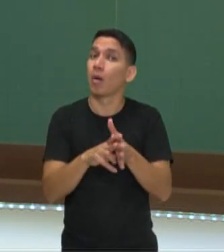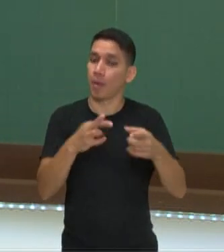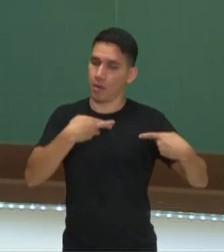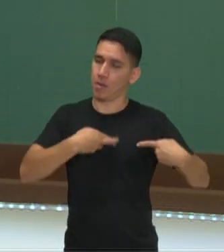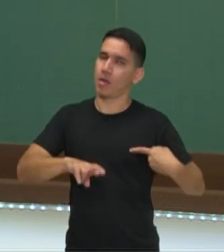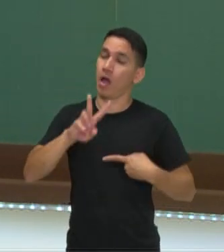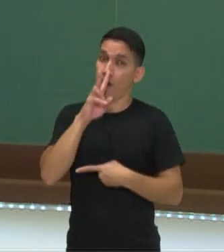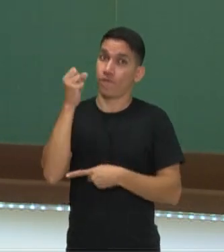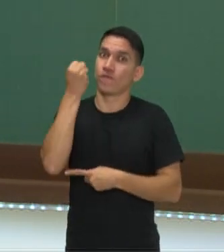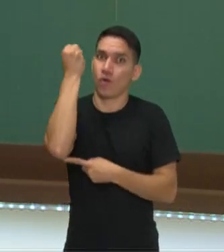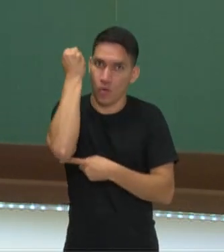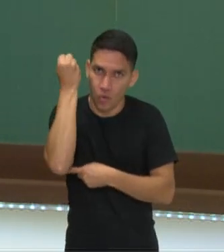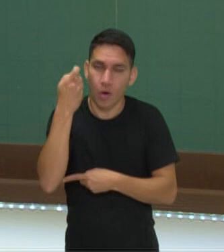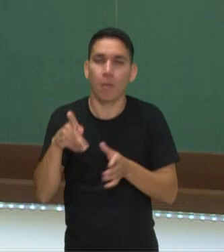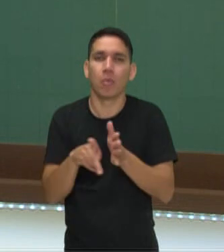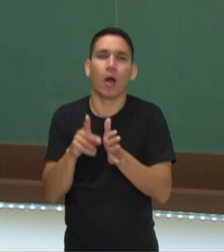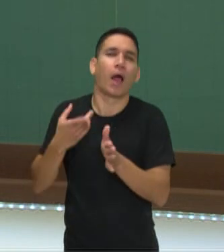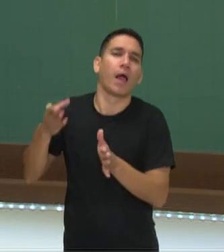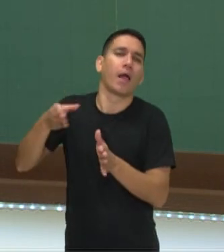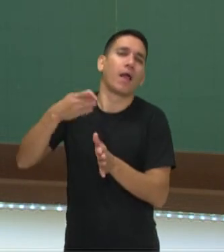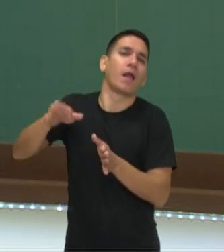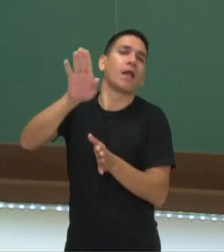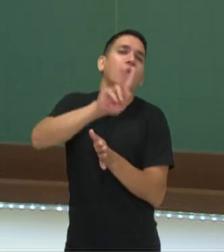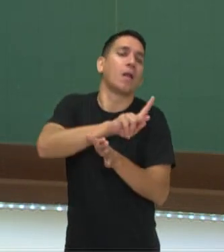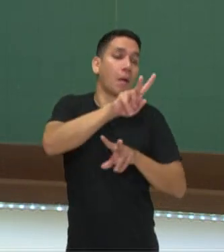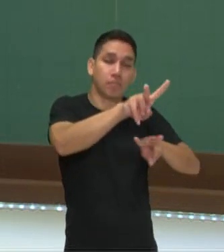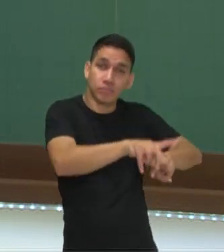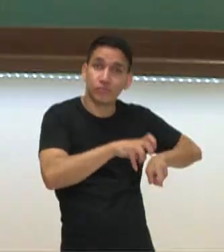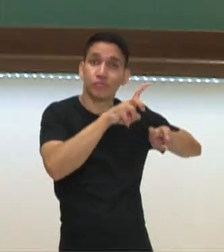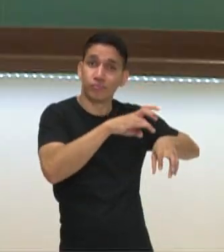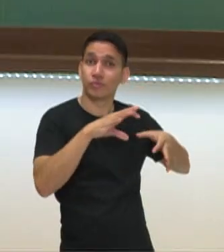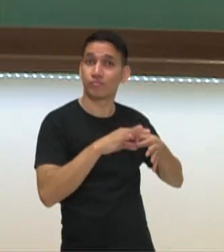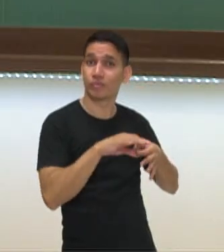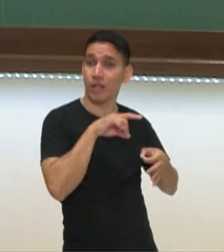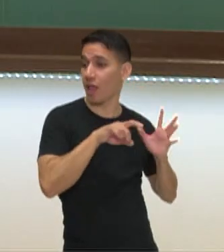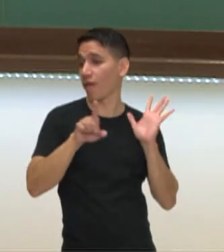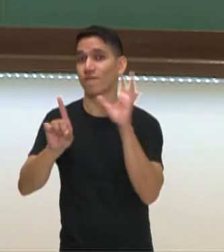religioso forte, né? Que vem dessa cultura popular rural.